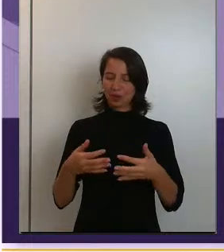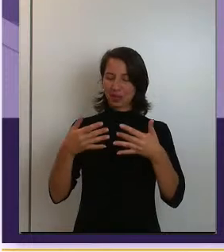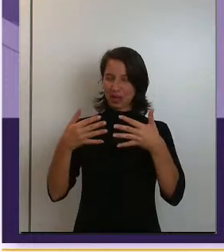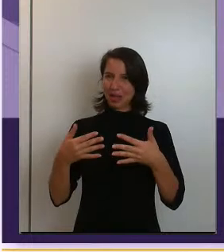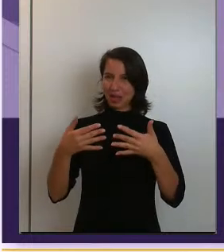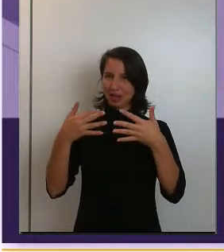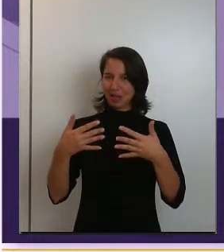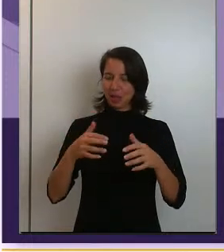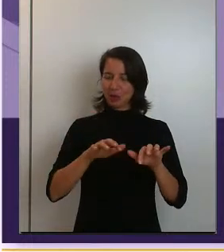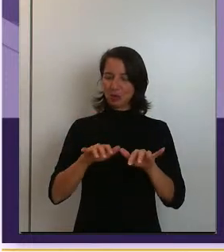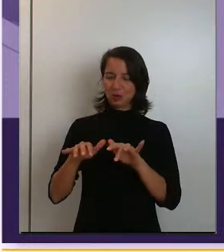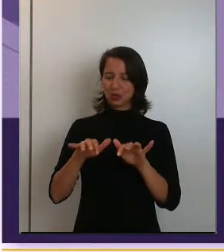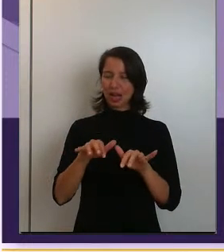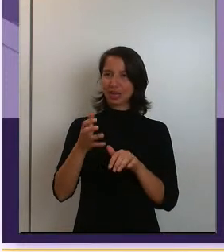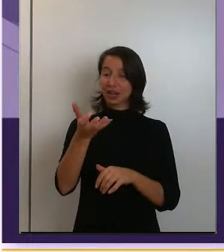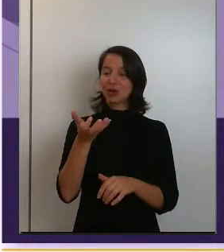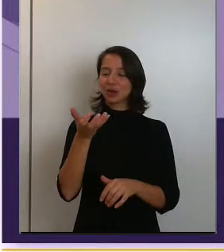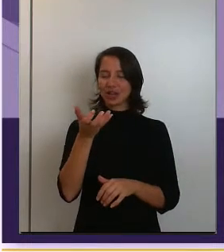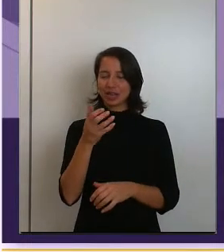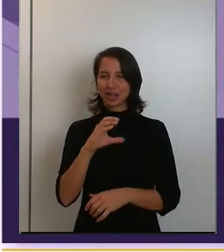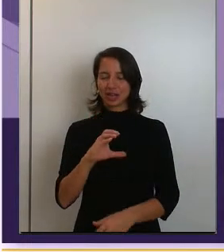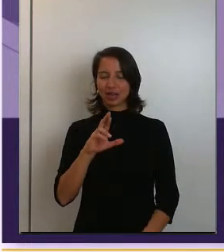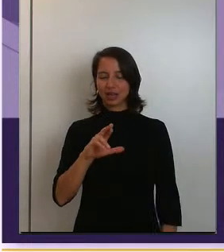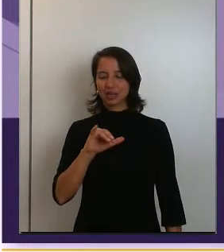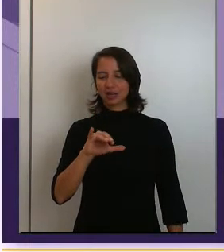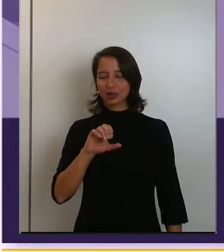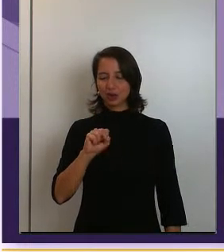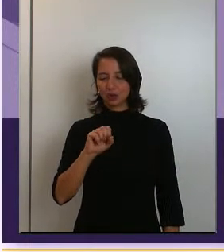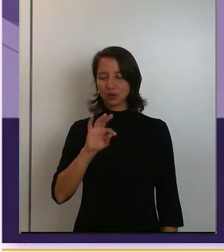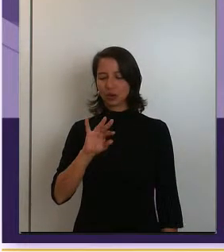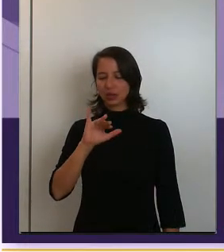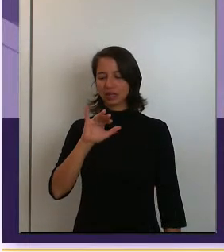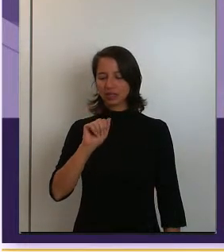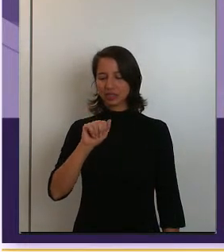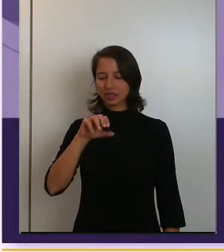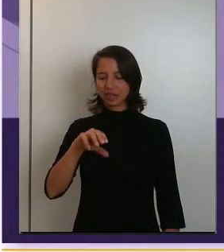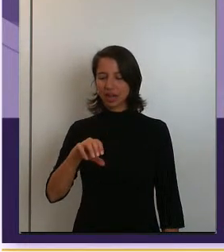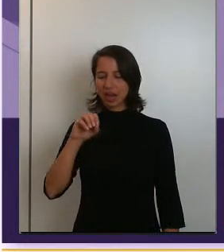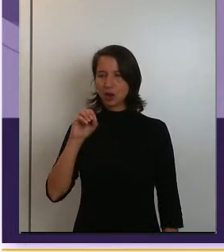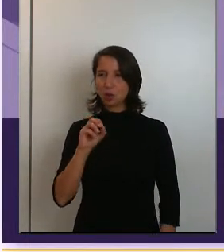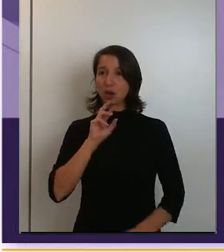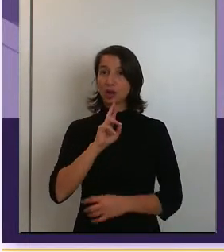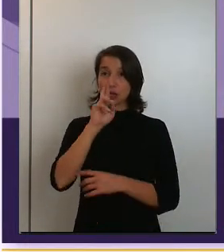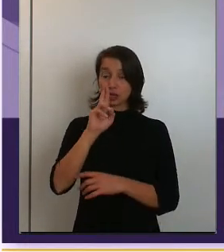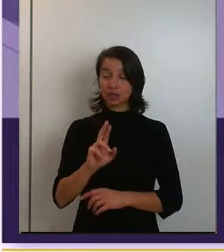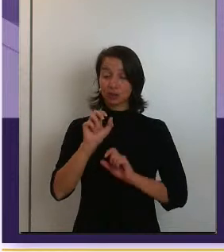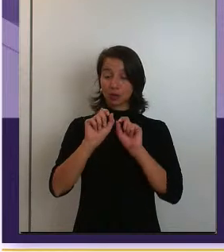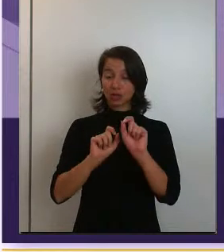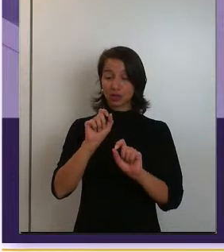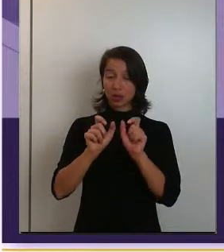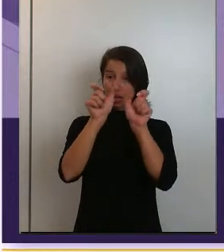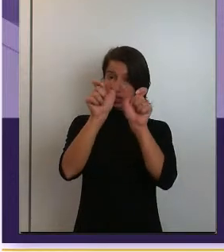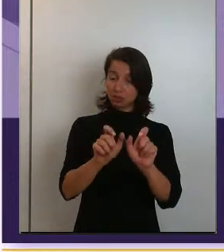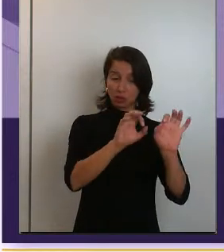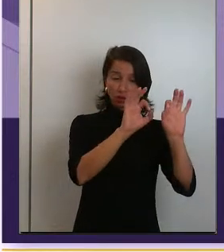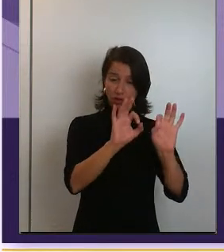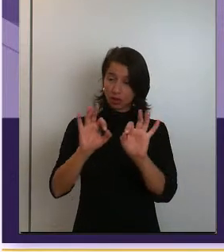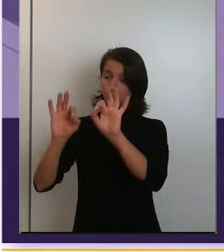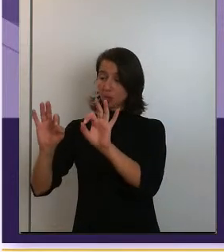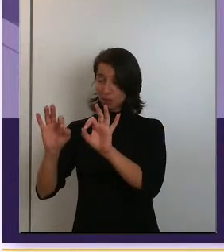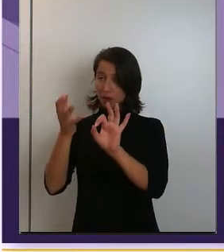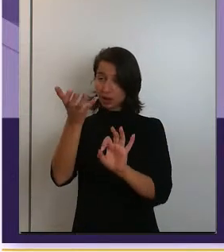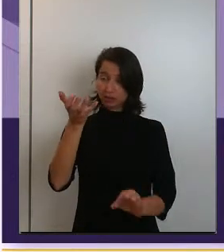doutor Cristiano respondesse para as pessoas que nos acompanham. Então, eu gostaria, como o doutor